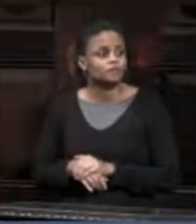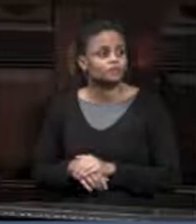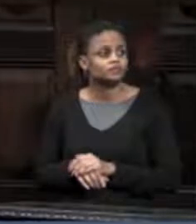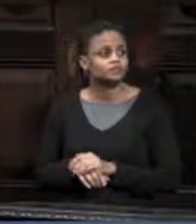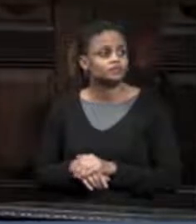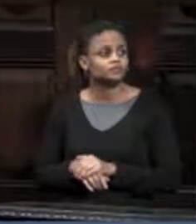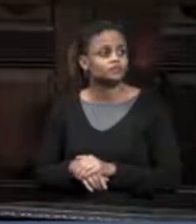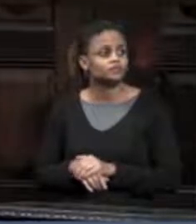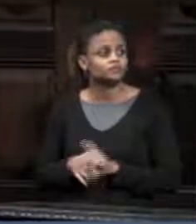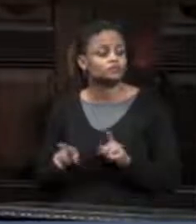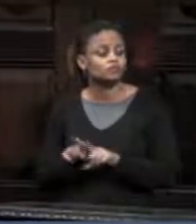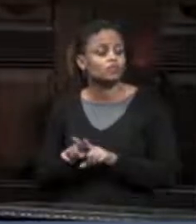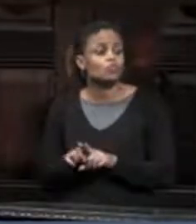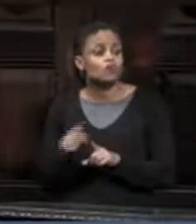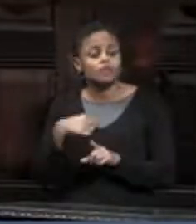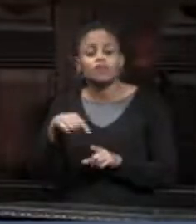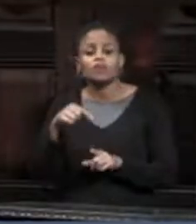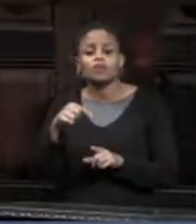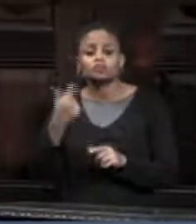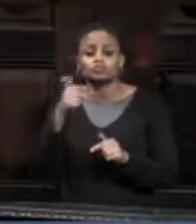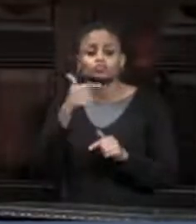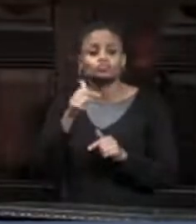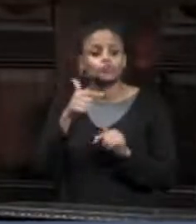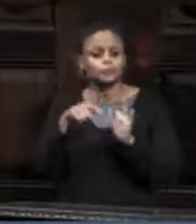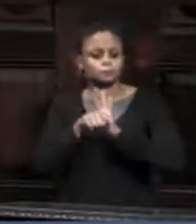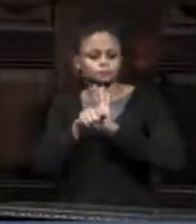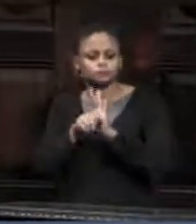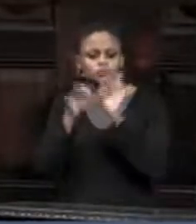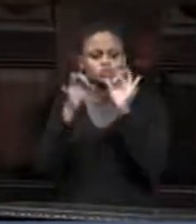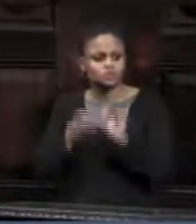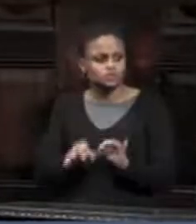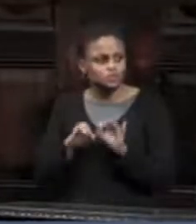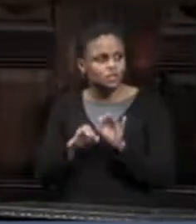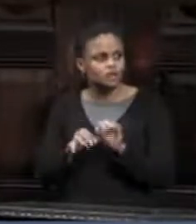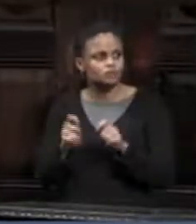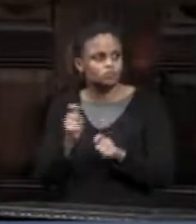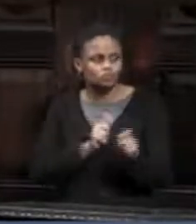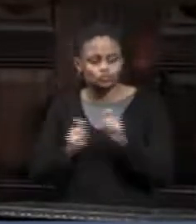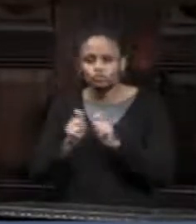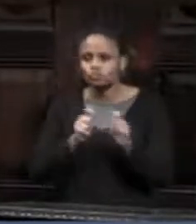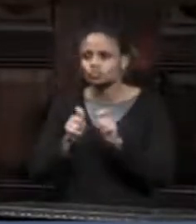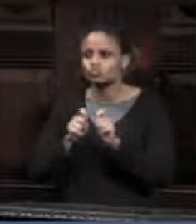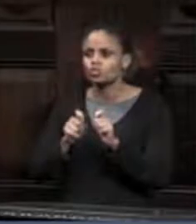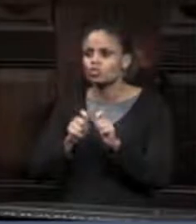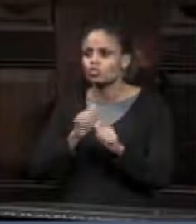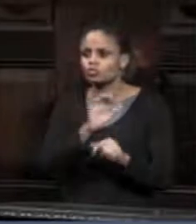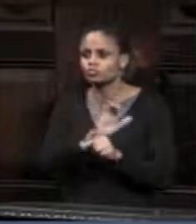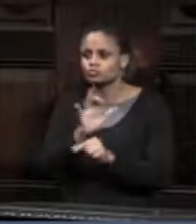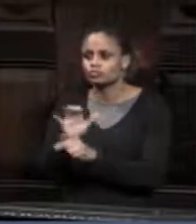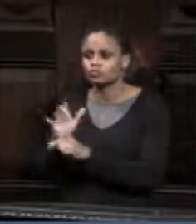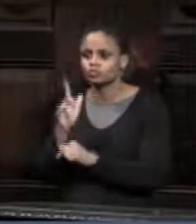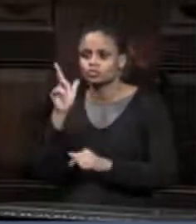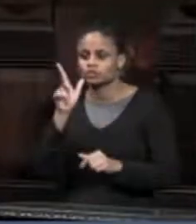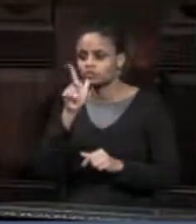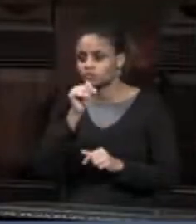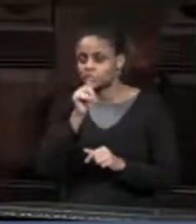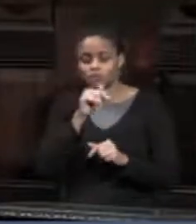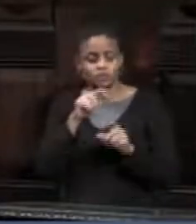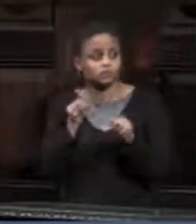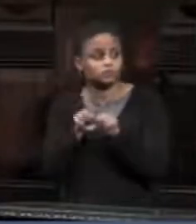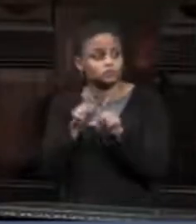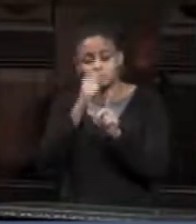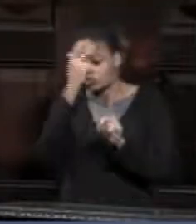não existem mecanismos de controle que garantam as medidas de segurança adotadas e que tranquilizem